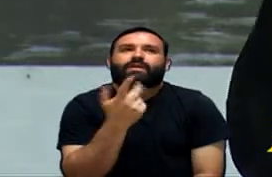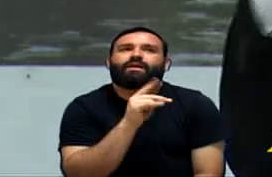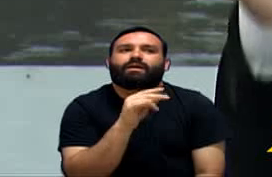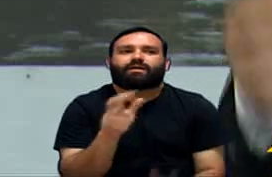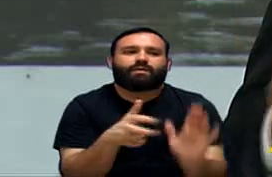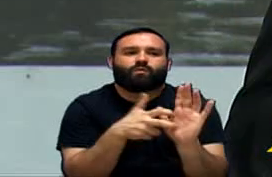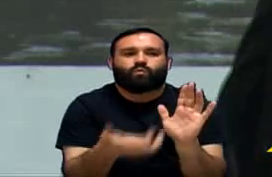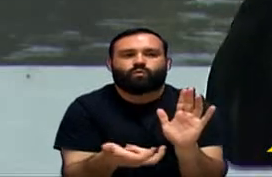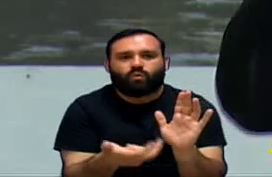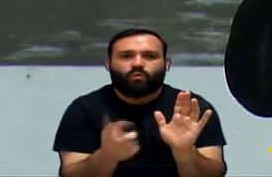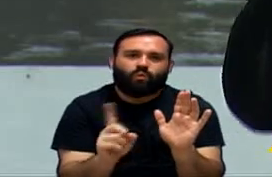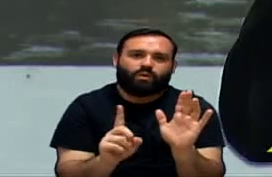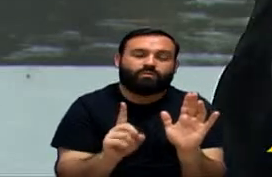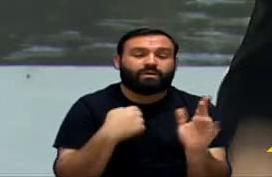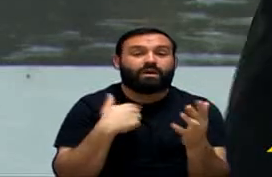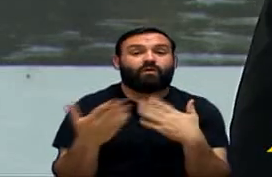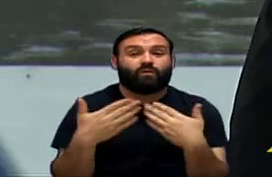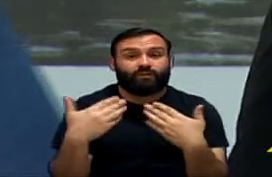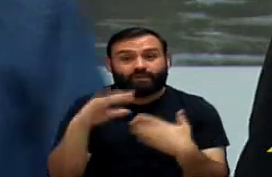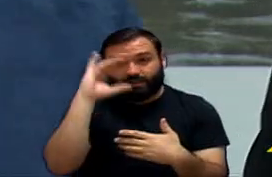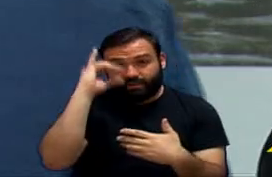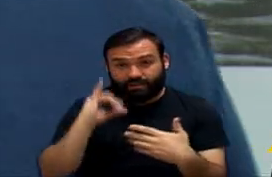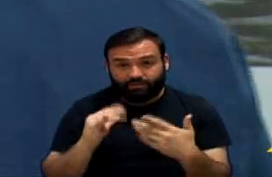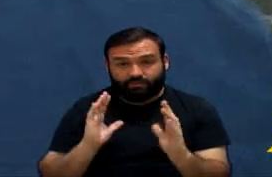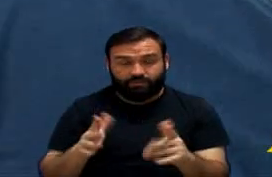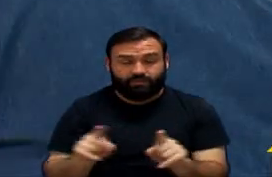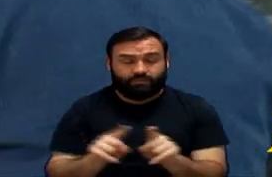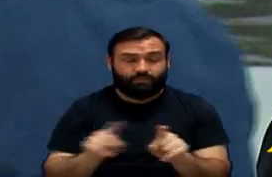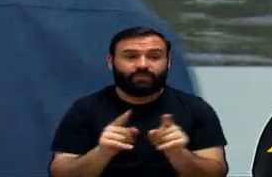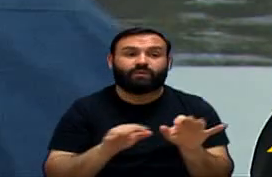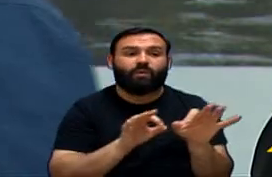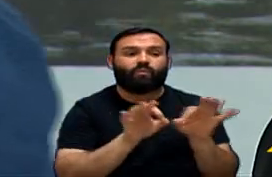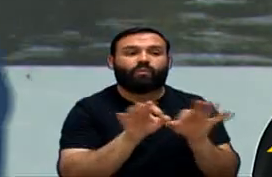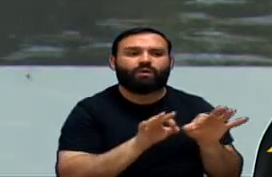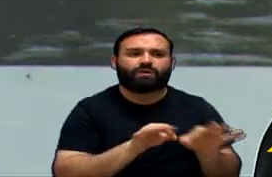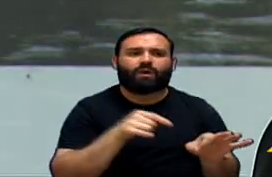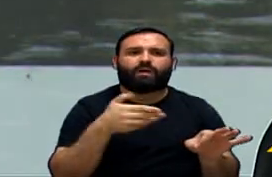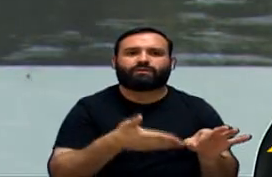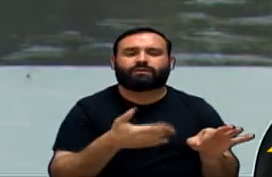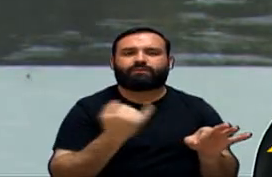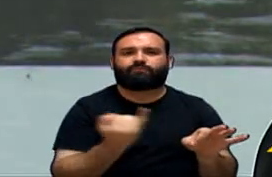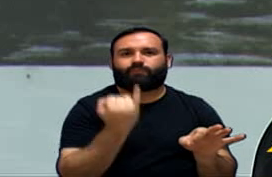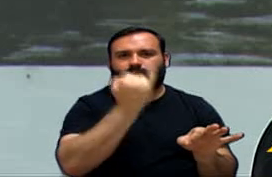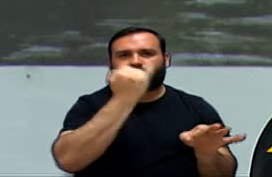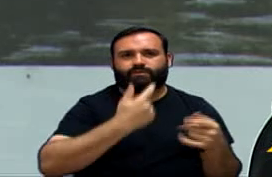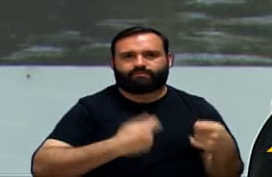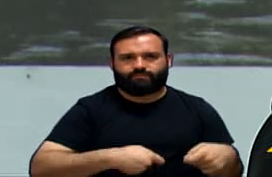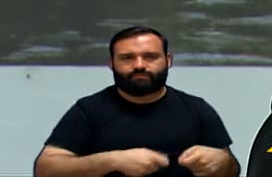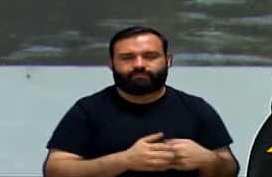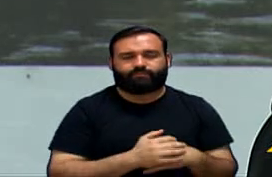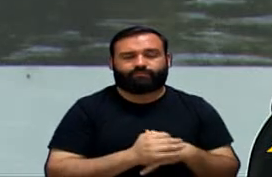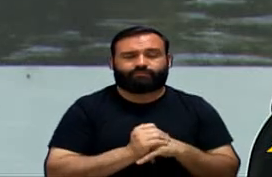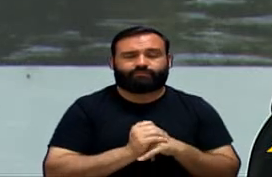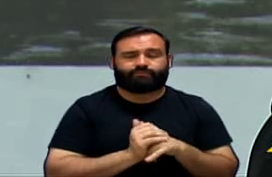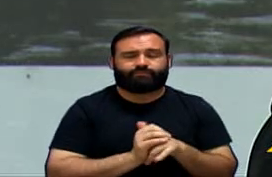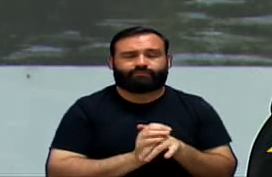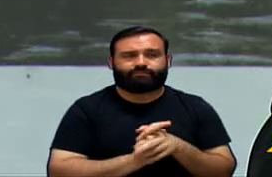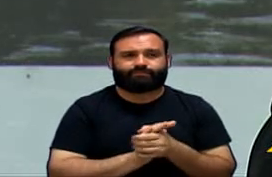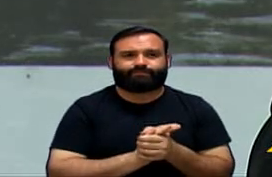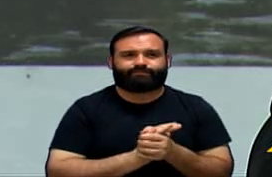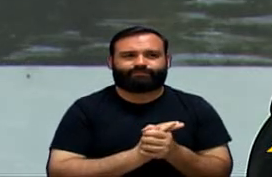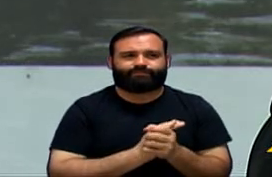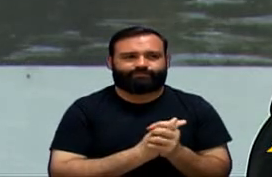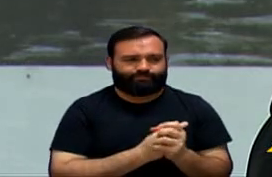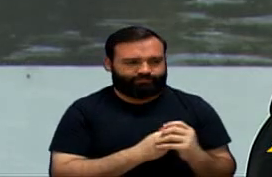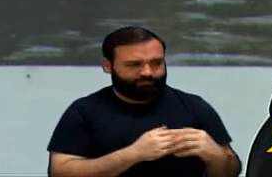inconstitucionalidade não que eu falei com a Iara no início Iara o projeto ele é extremamente importante ele